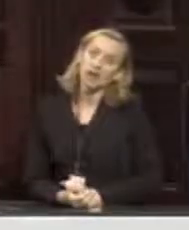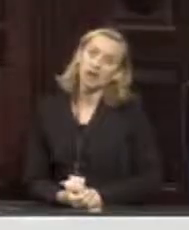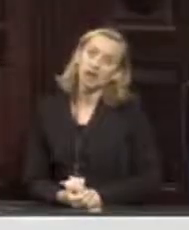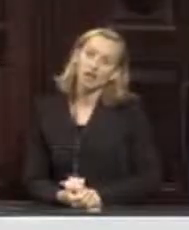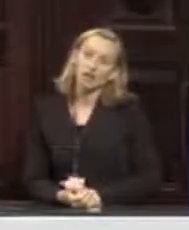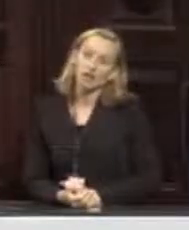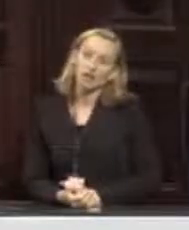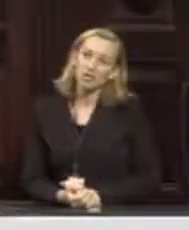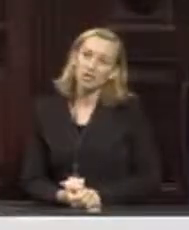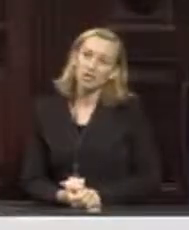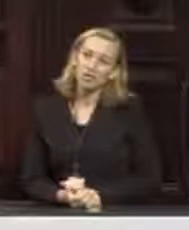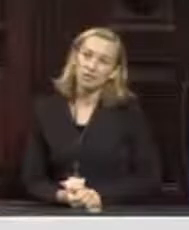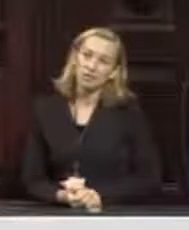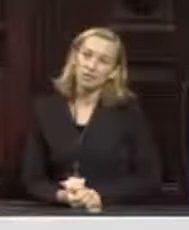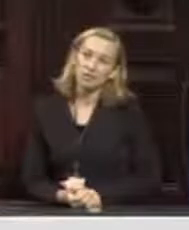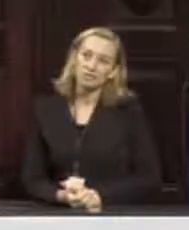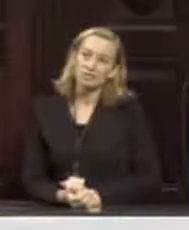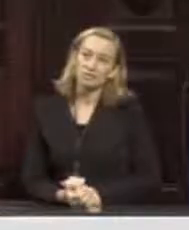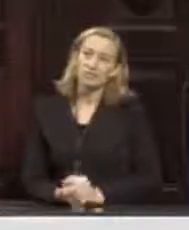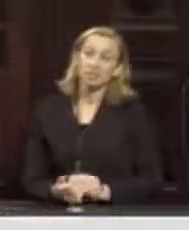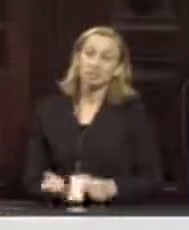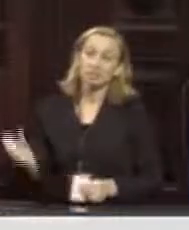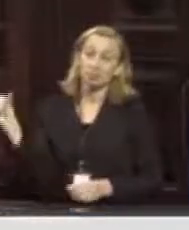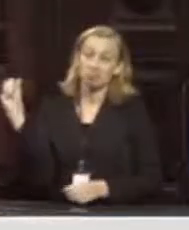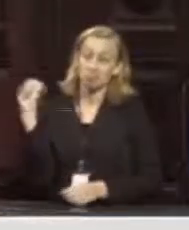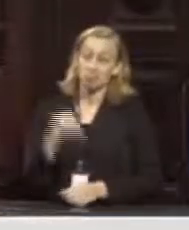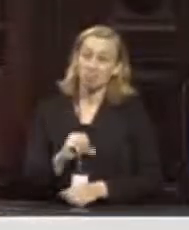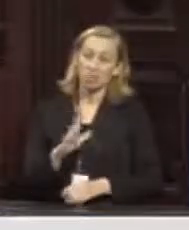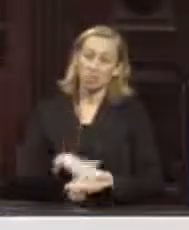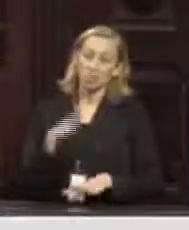contrário, vai agravar cada vez mais.